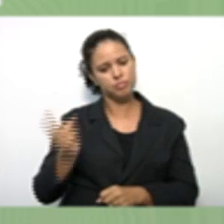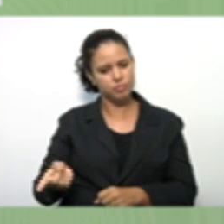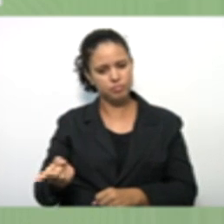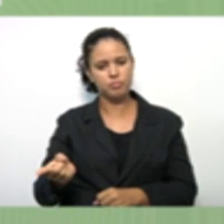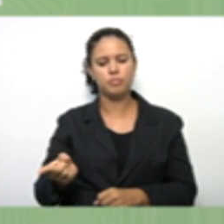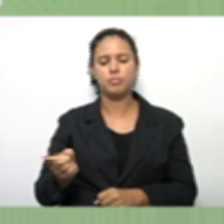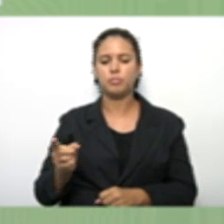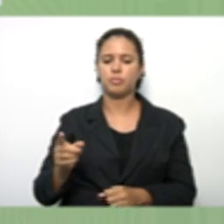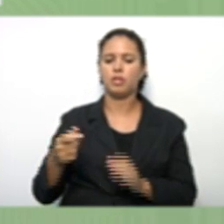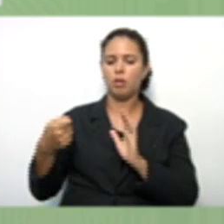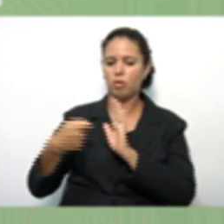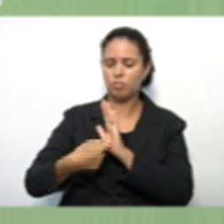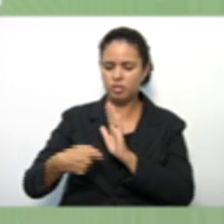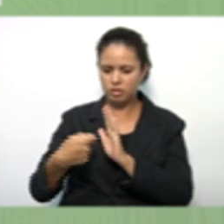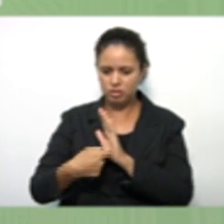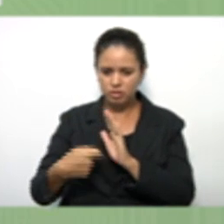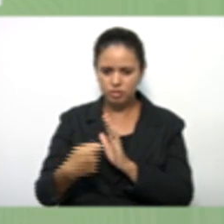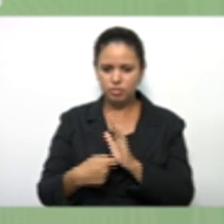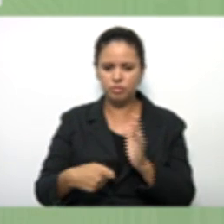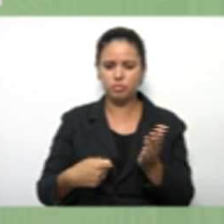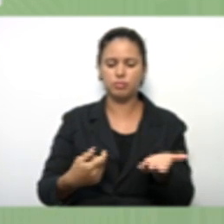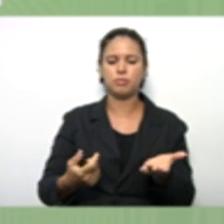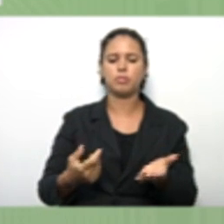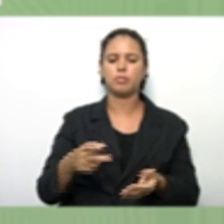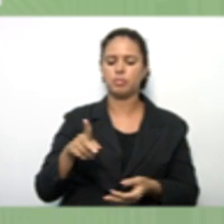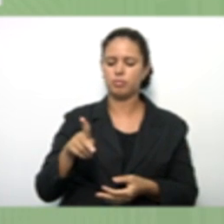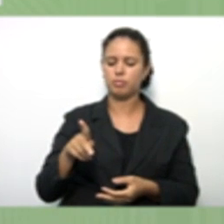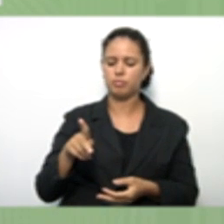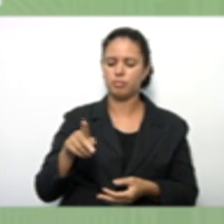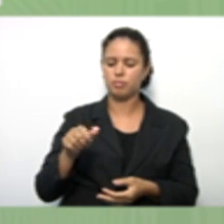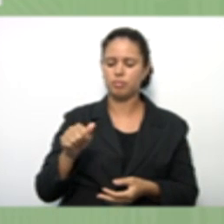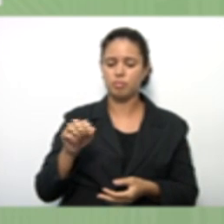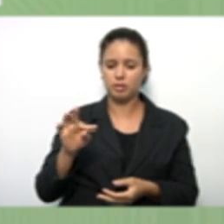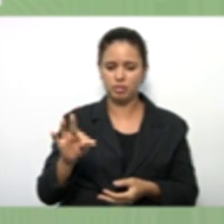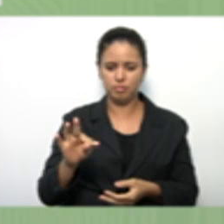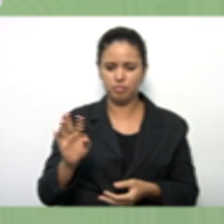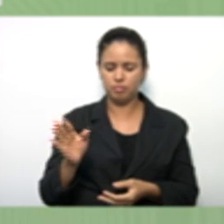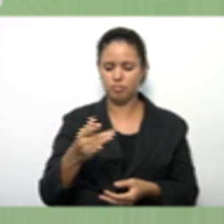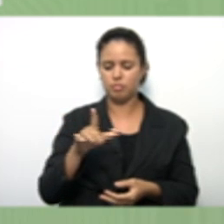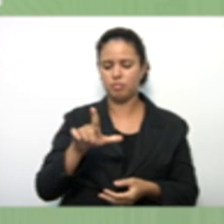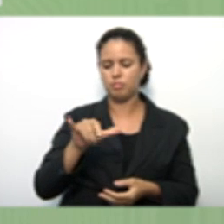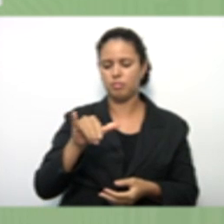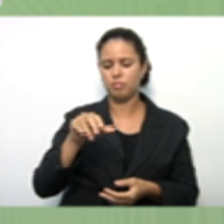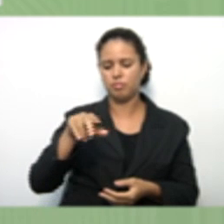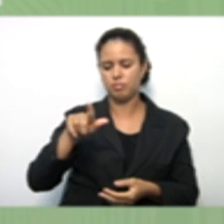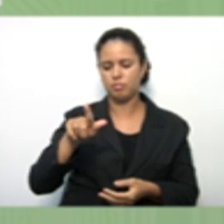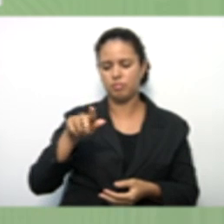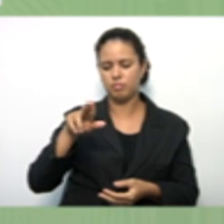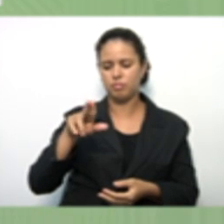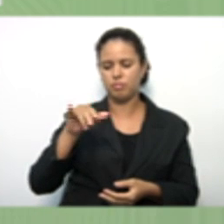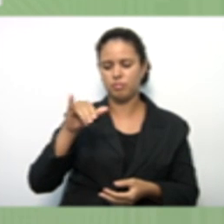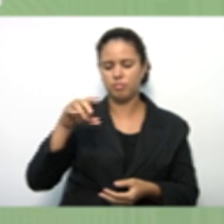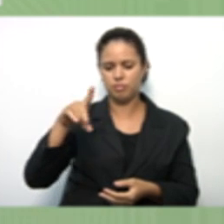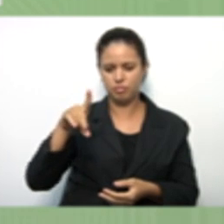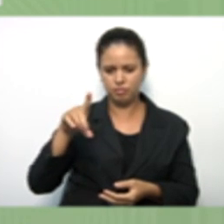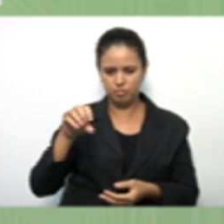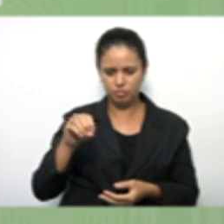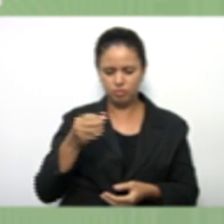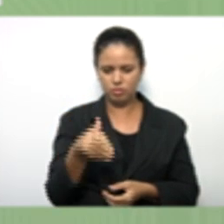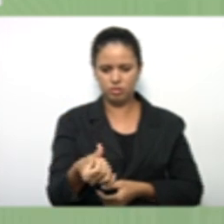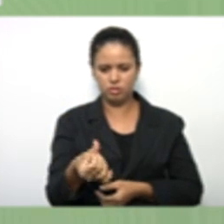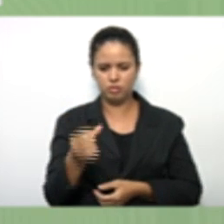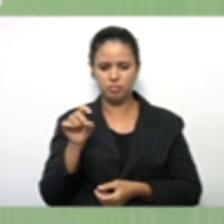as obrigações de 2.000 e o patrimônio líquido de 6. Lembrando que o total, vamos observar